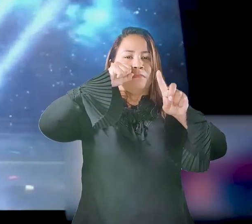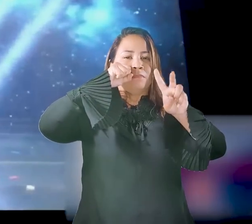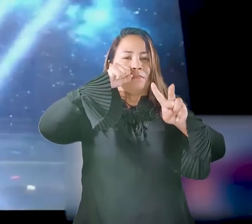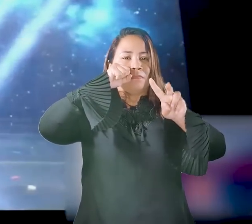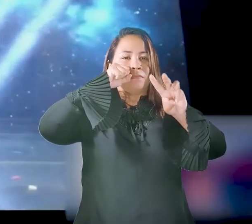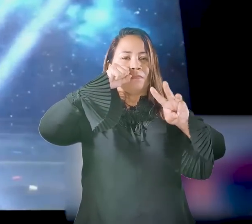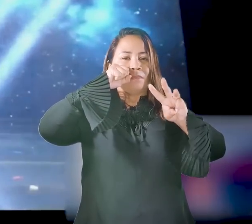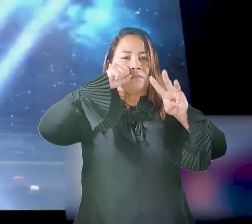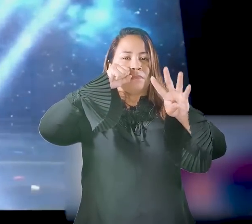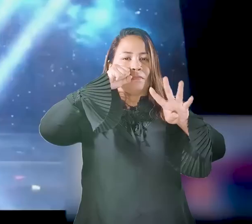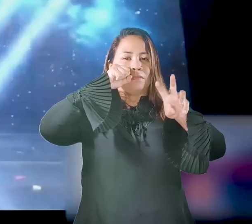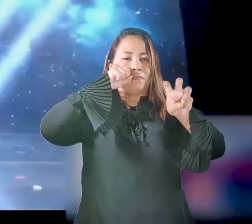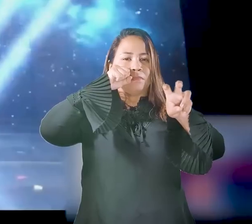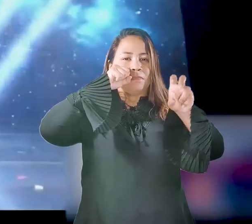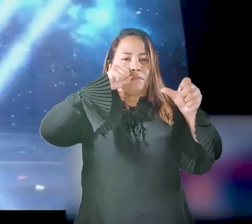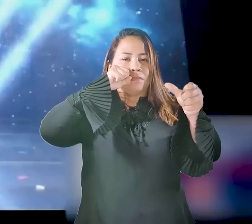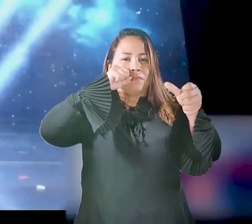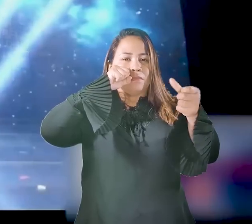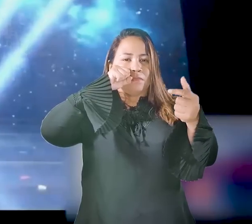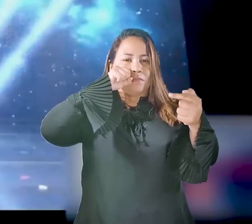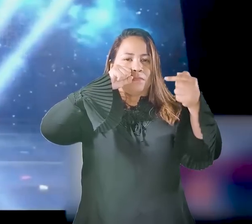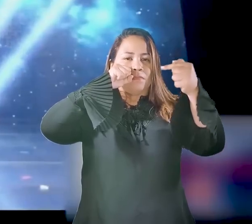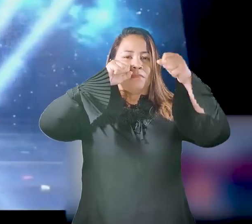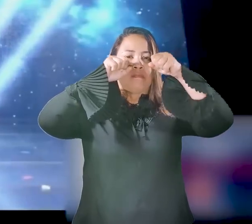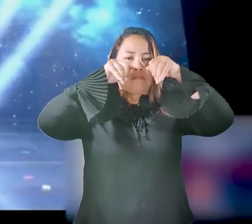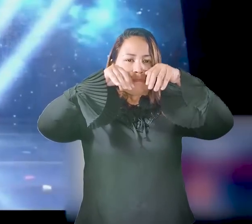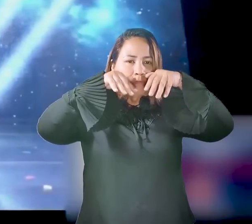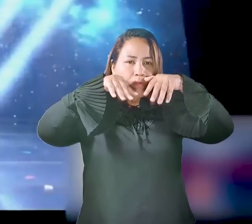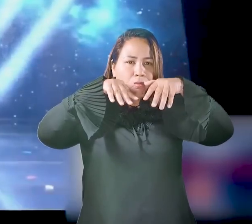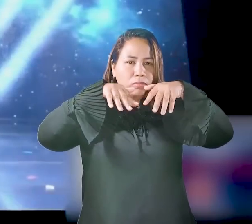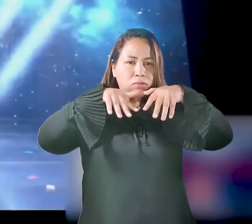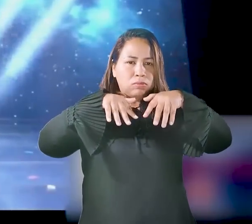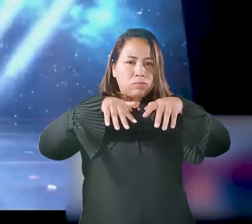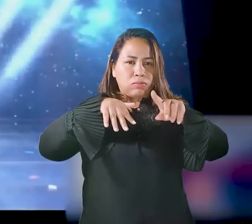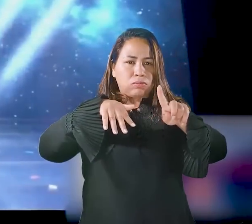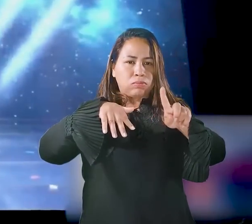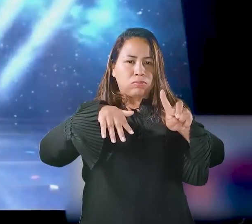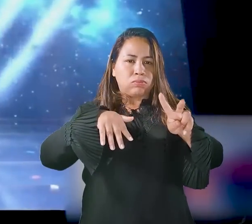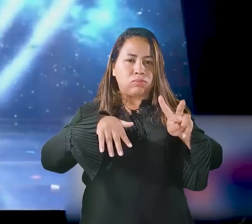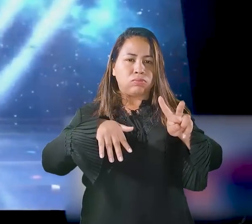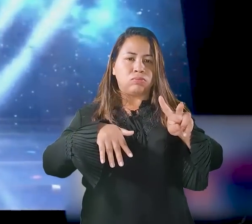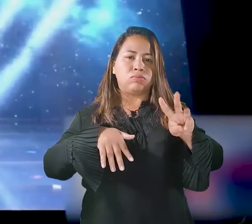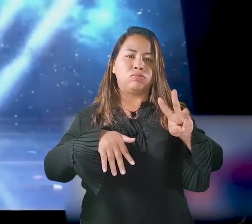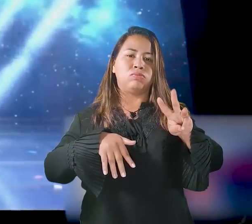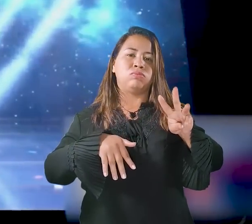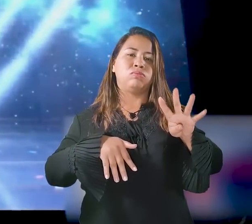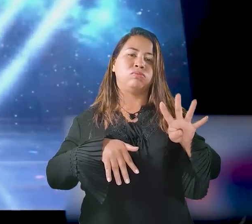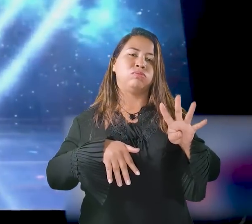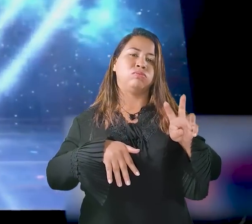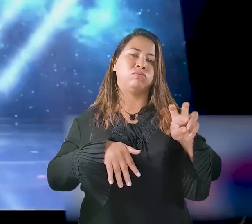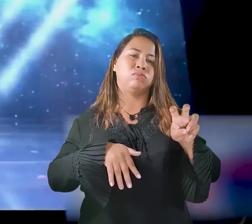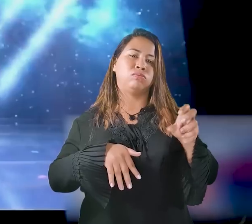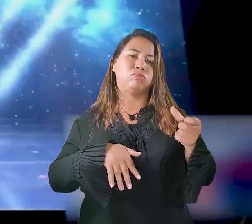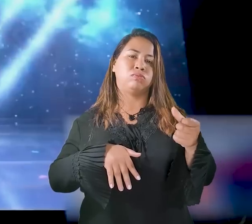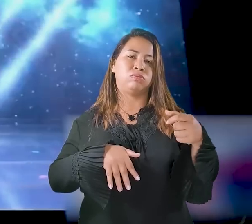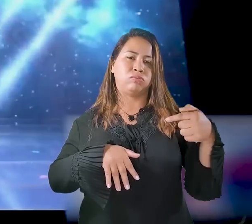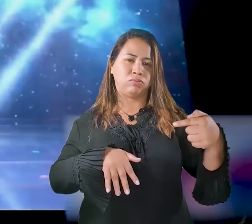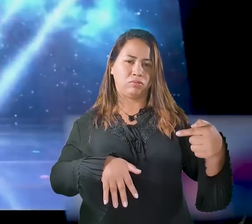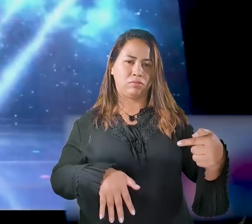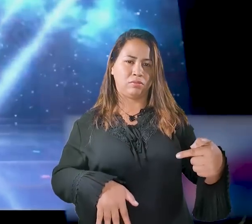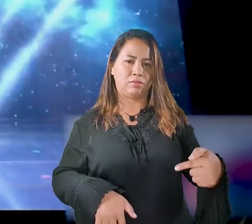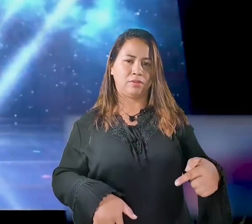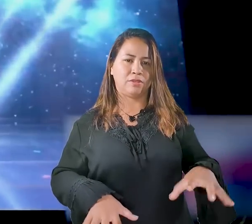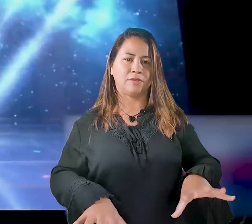Segura contando até 7. E solta contando até 7. Inspira.